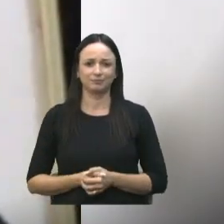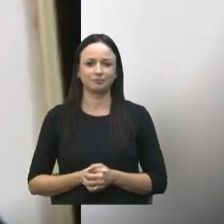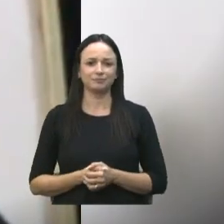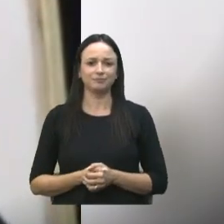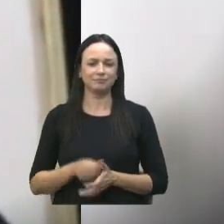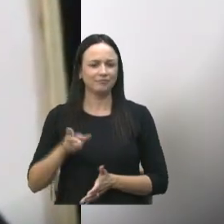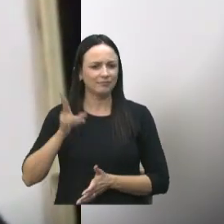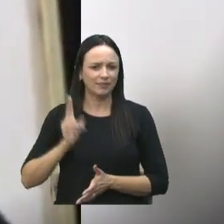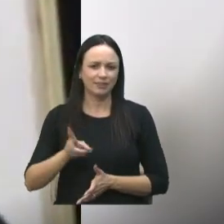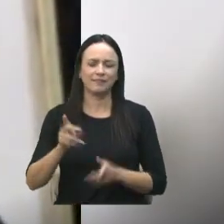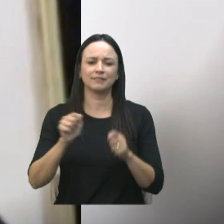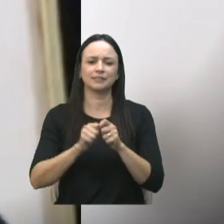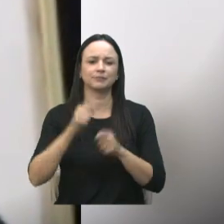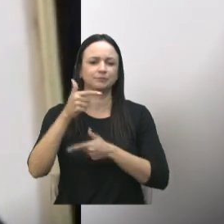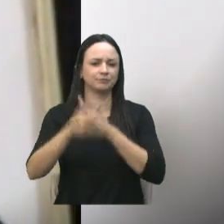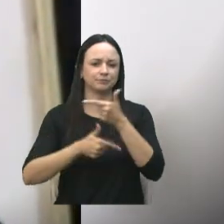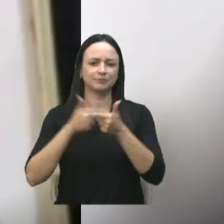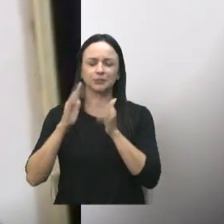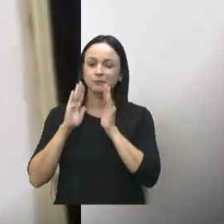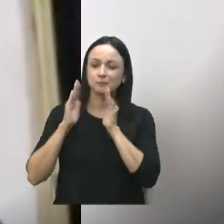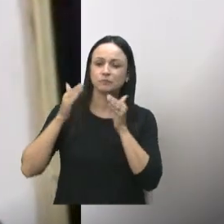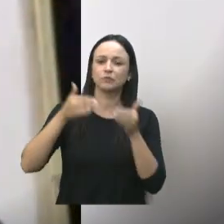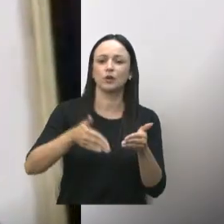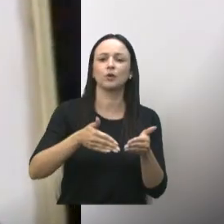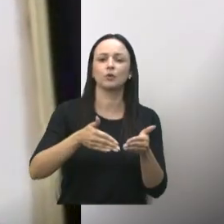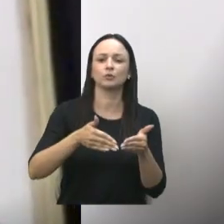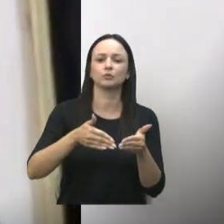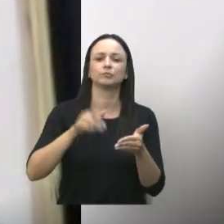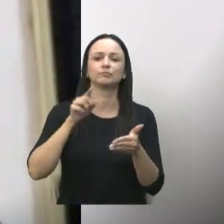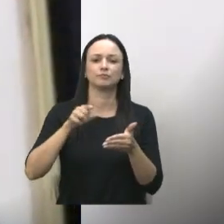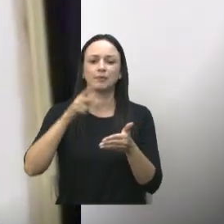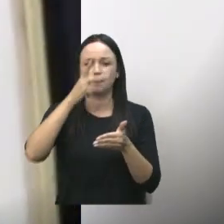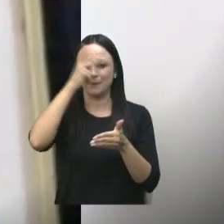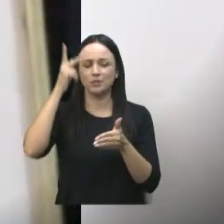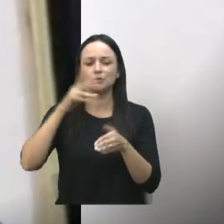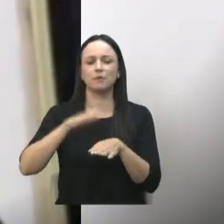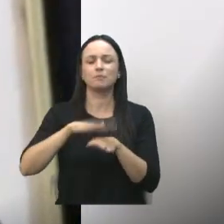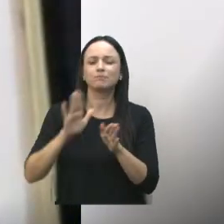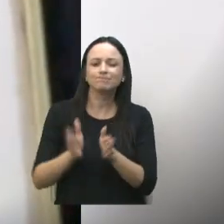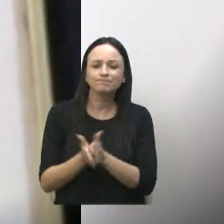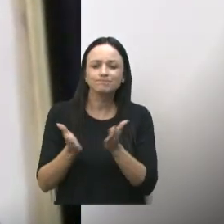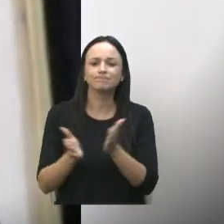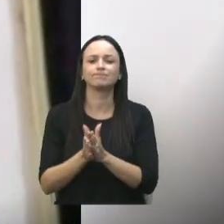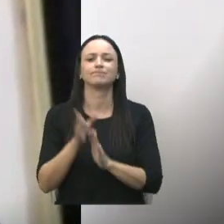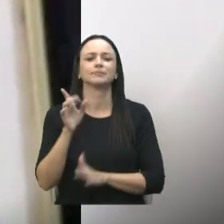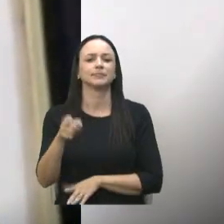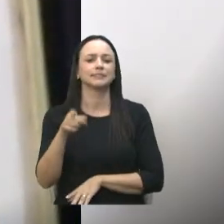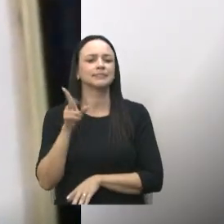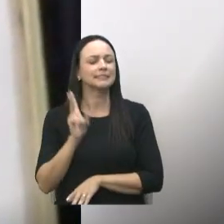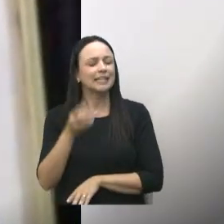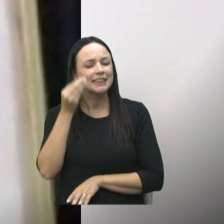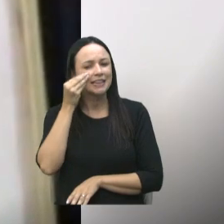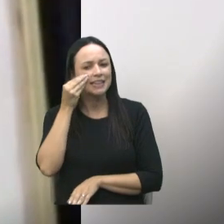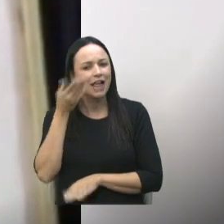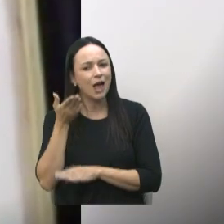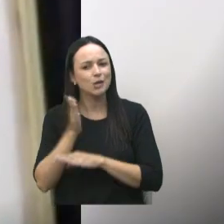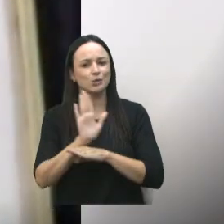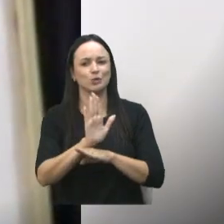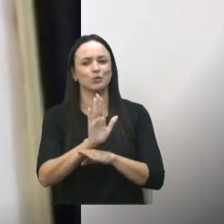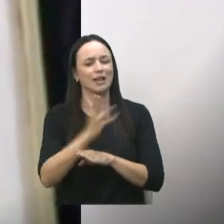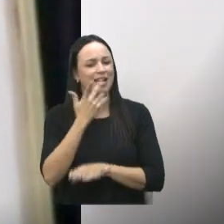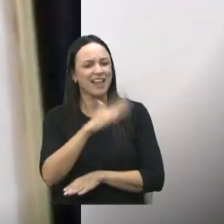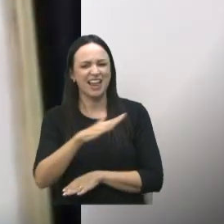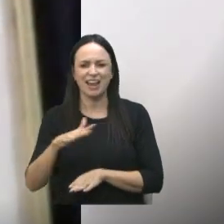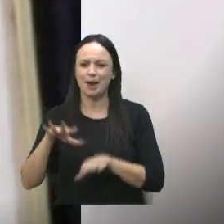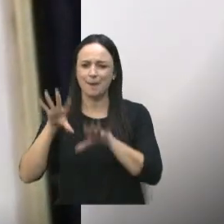está sempre fazendo um trabalho voltado para o pessoal mais carente e sempre tentando ensinar capoeira para a molecada, e